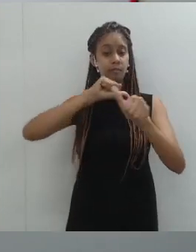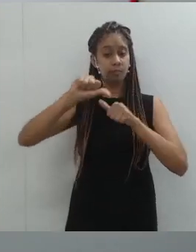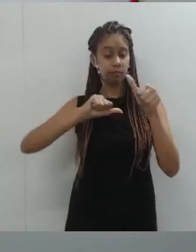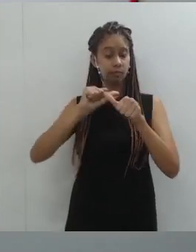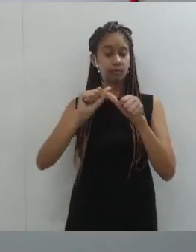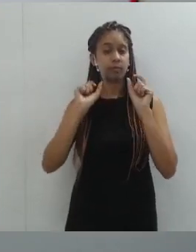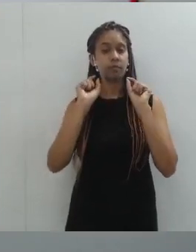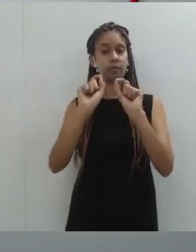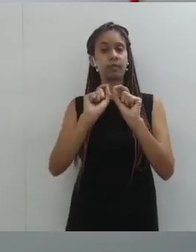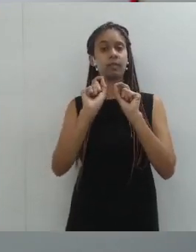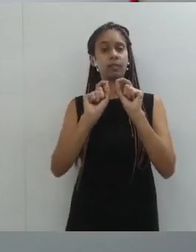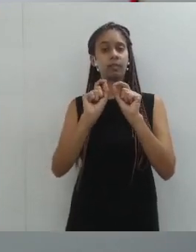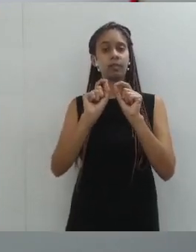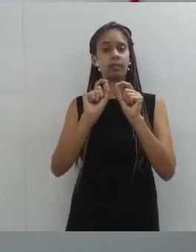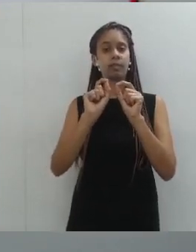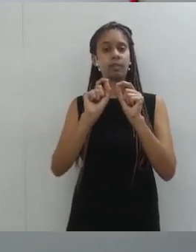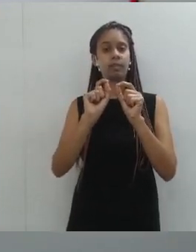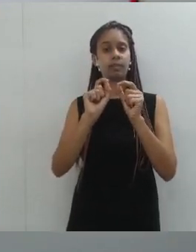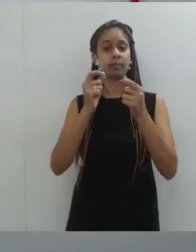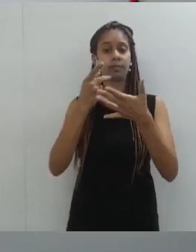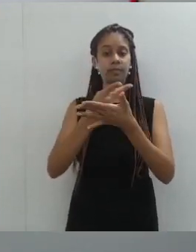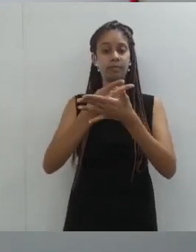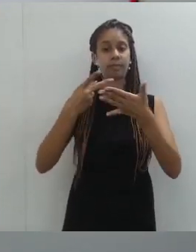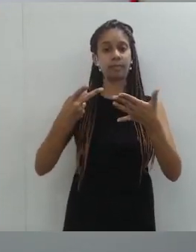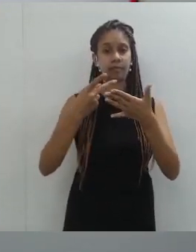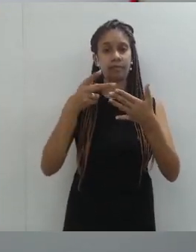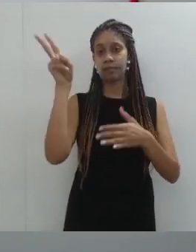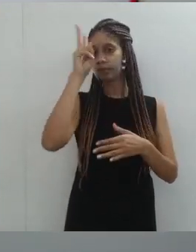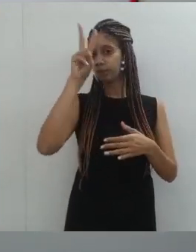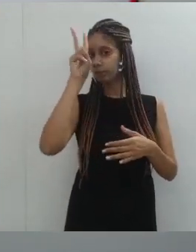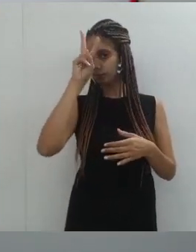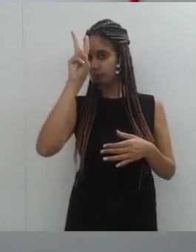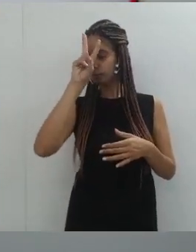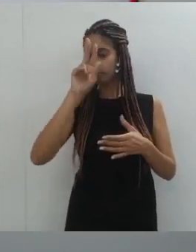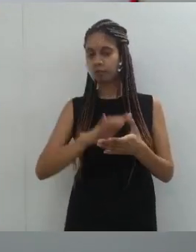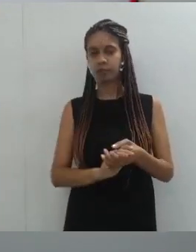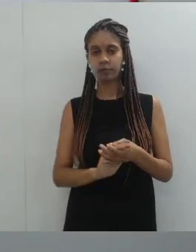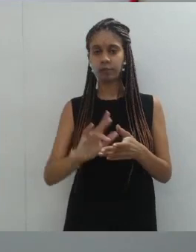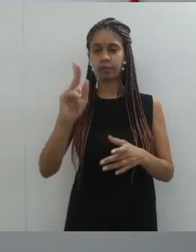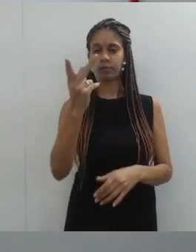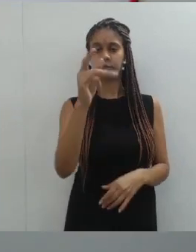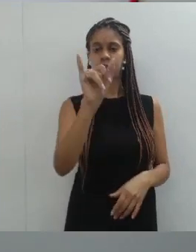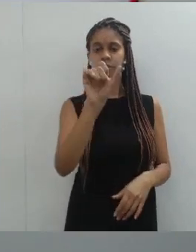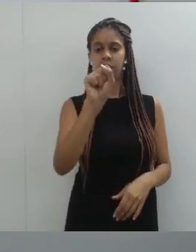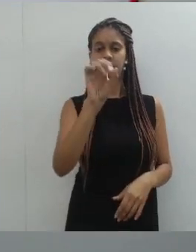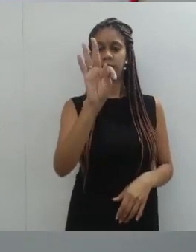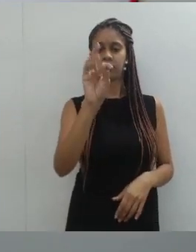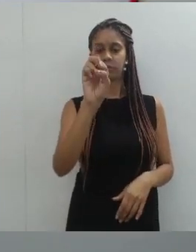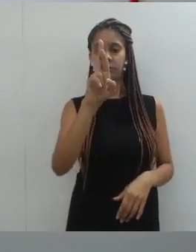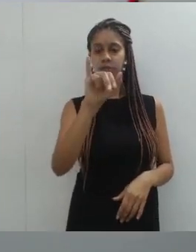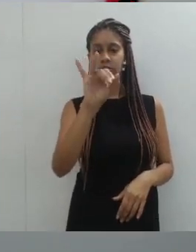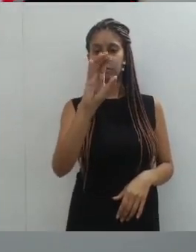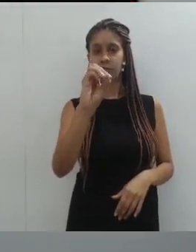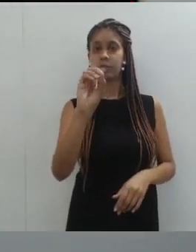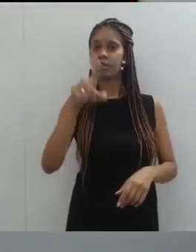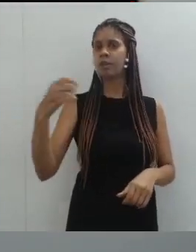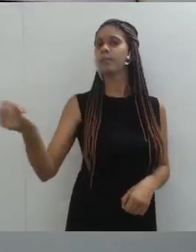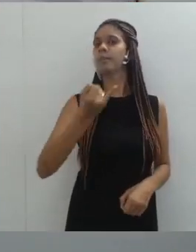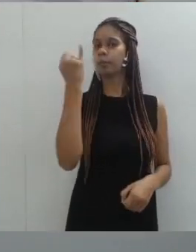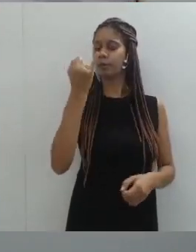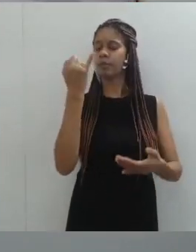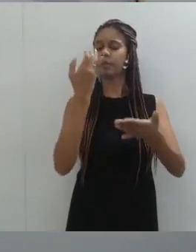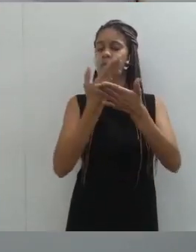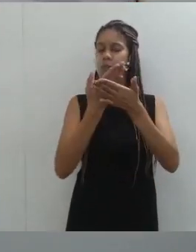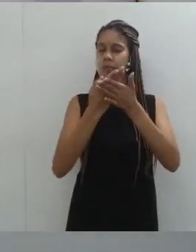chamadas de fatos históricos e têm uma grande relevância para o estudo do historiador, tá? Para as pesquisas